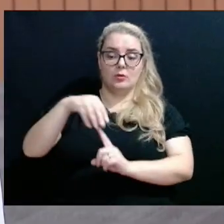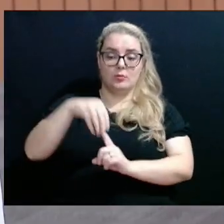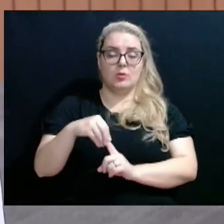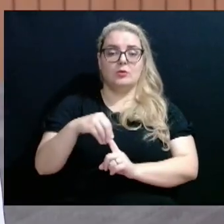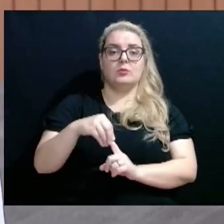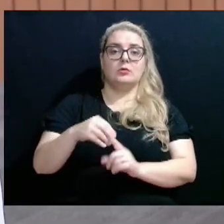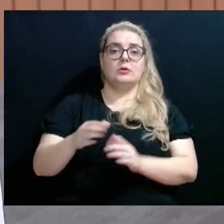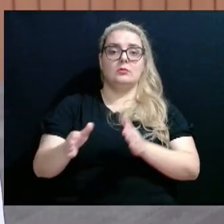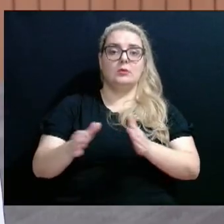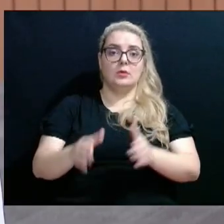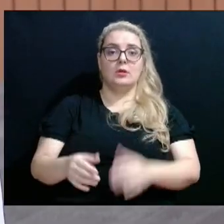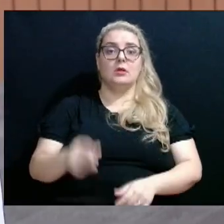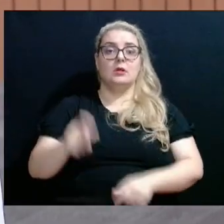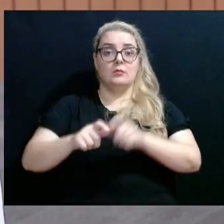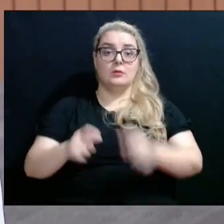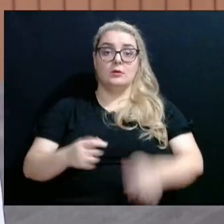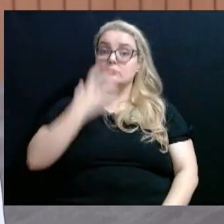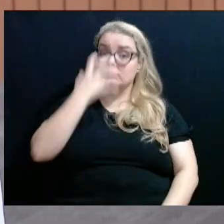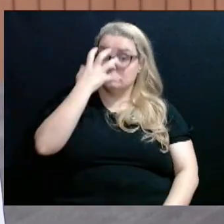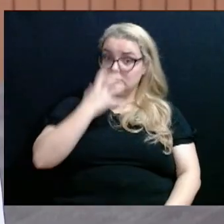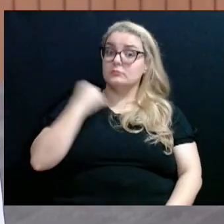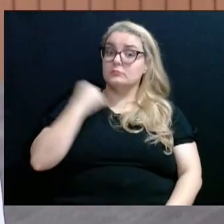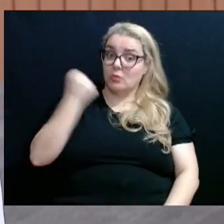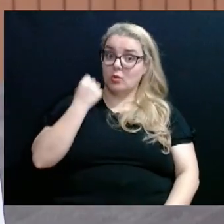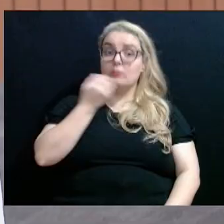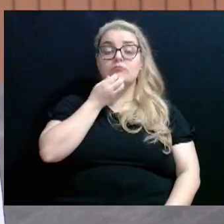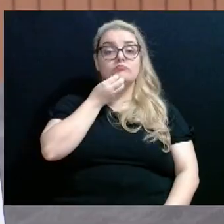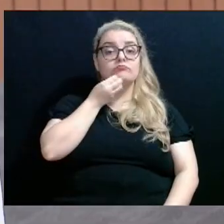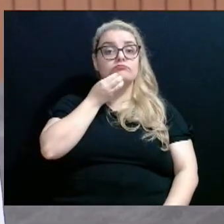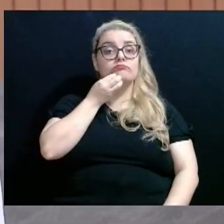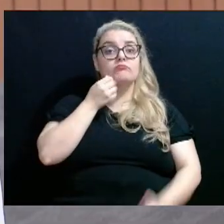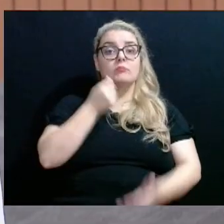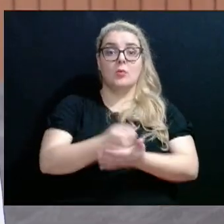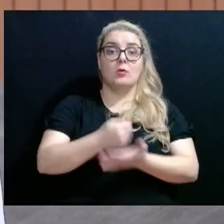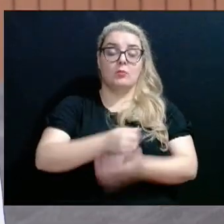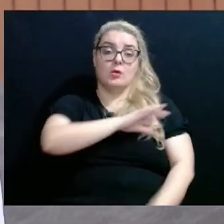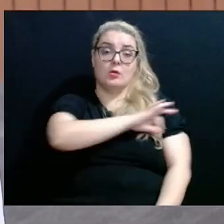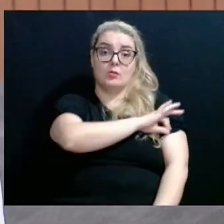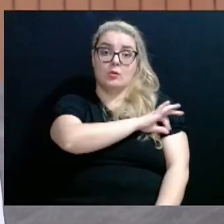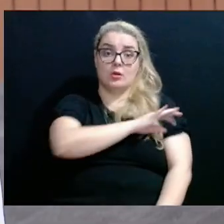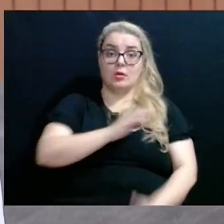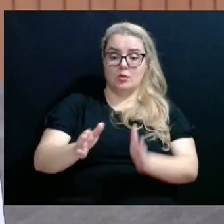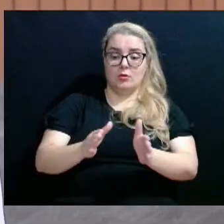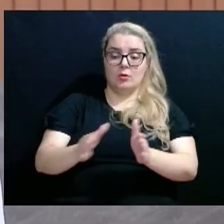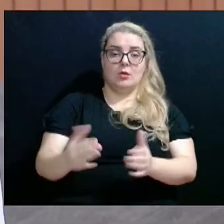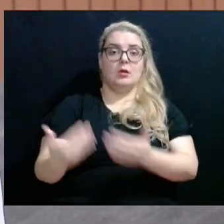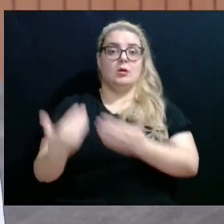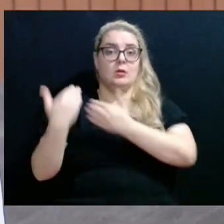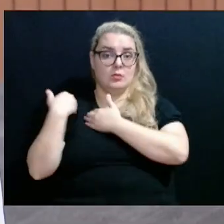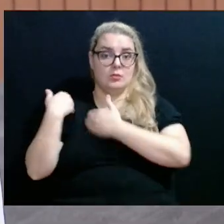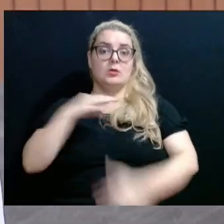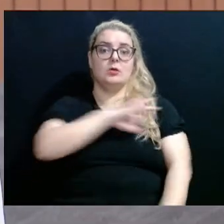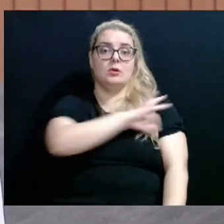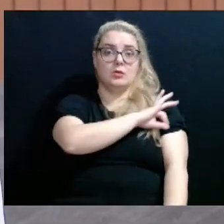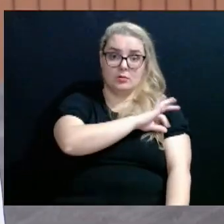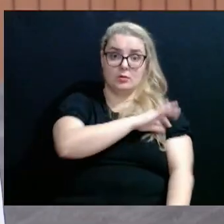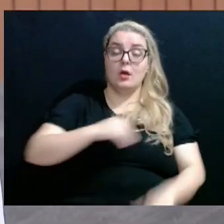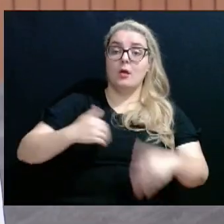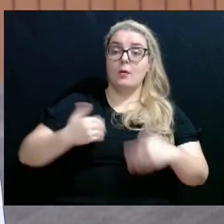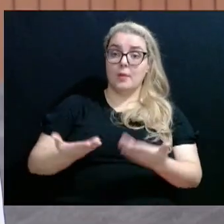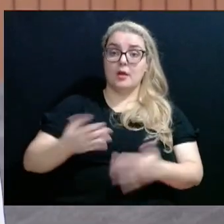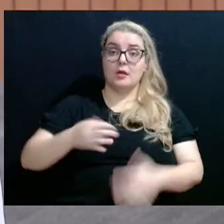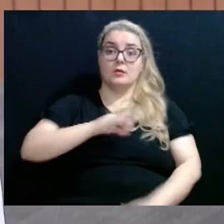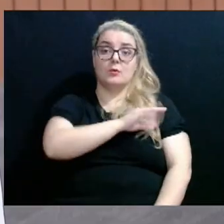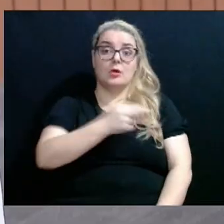população está correndo sério perigo, né? A população cobra a prefeitura, que é no trecho de responsabilidade da prefeitura, só que a prefeitura não pode